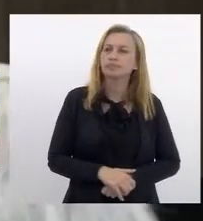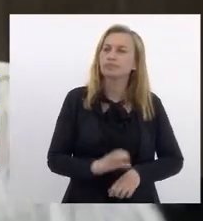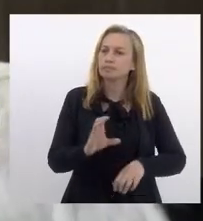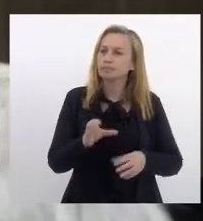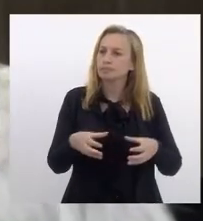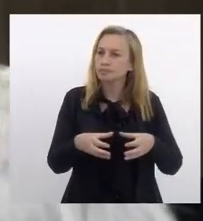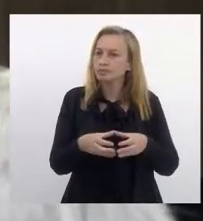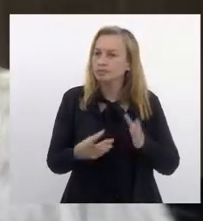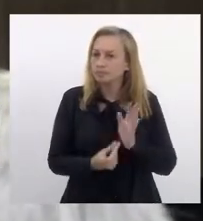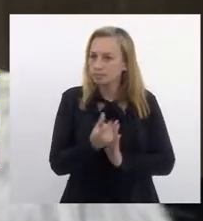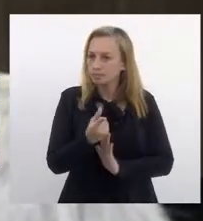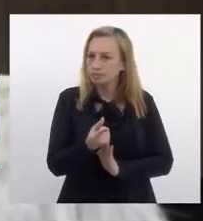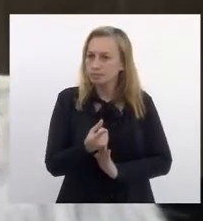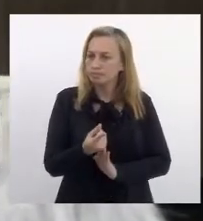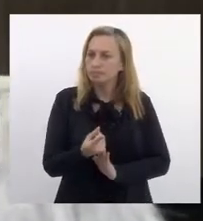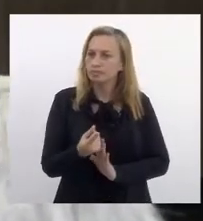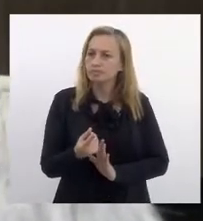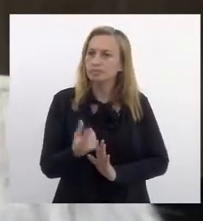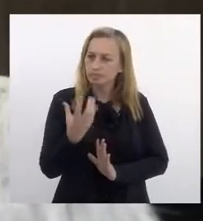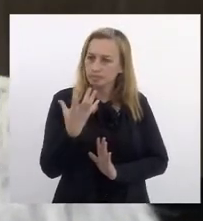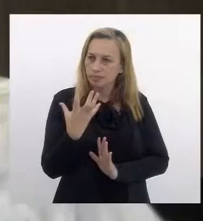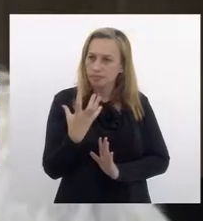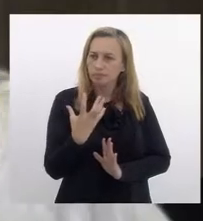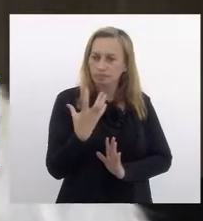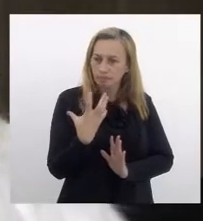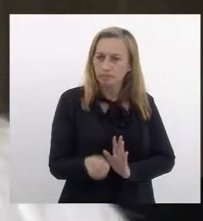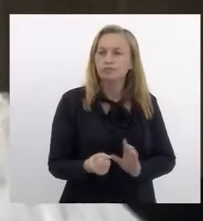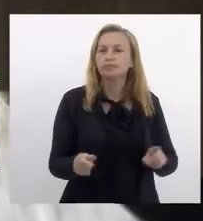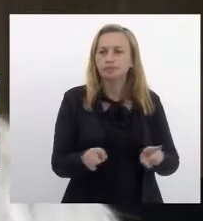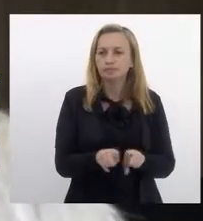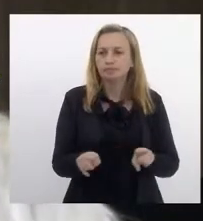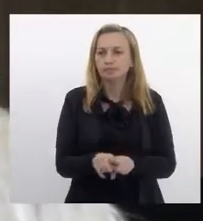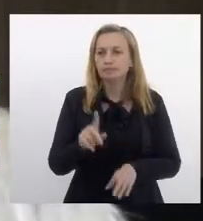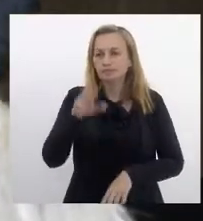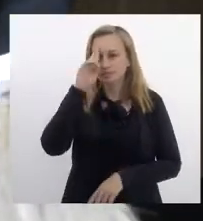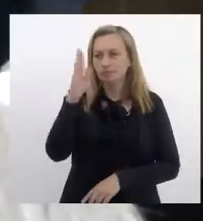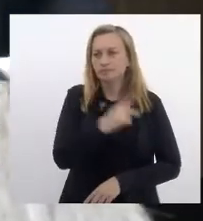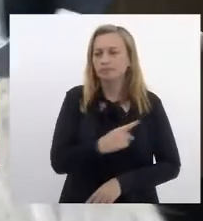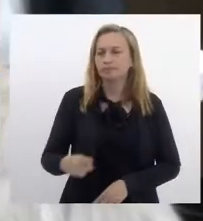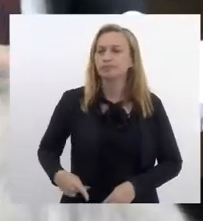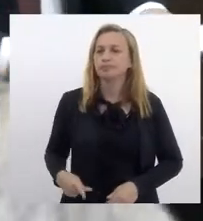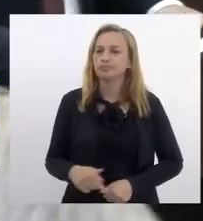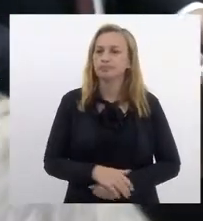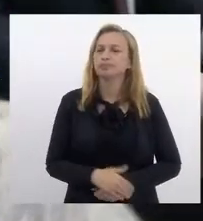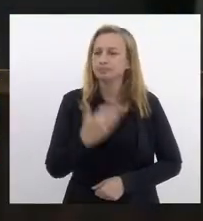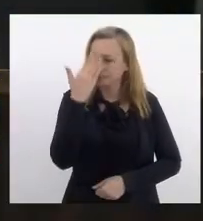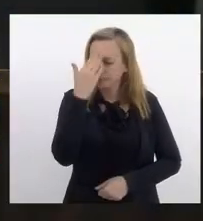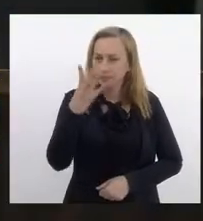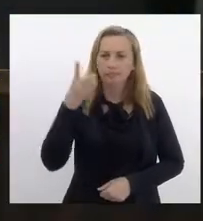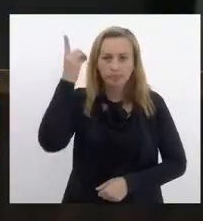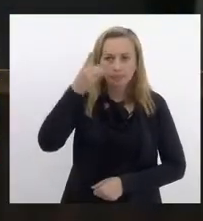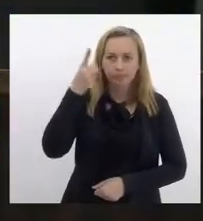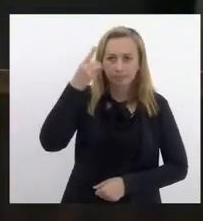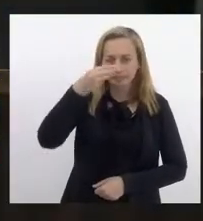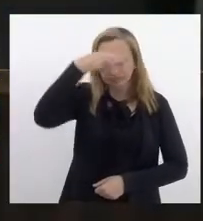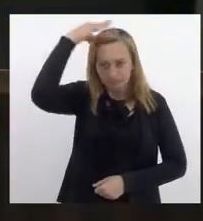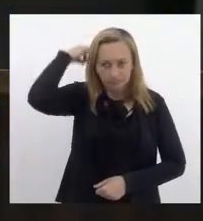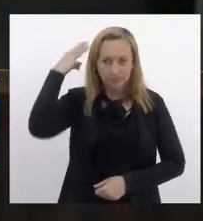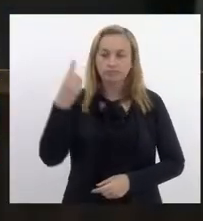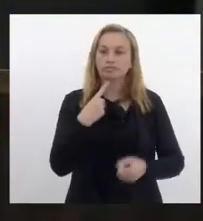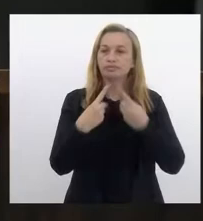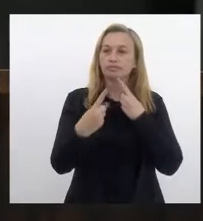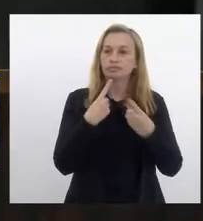de Orçamento, no mérito, o parecer... Também é favorável, senhor presidente. Obrigado, deputado Márcio. Os